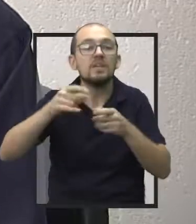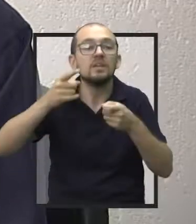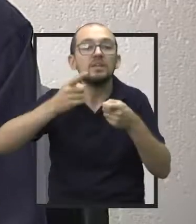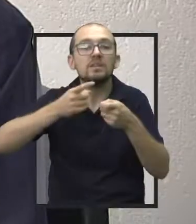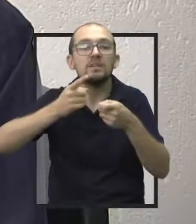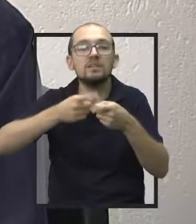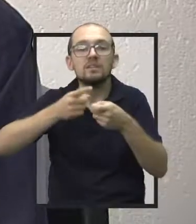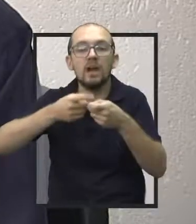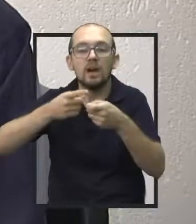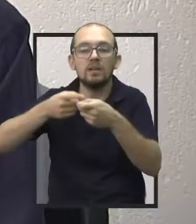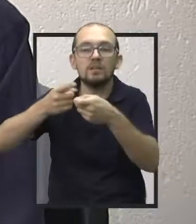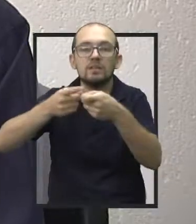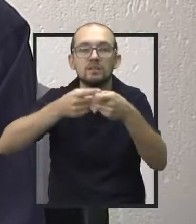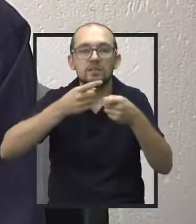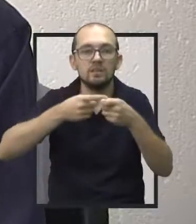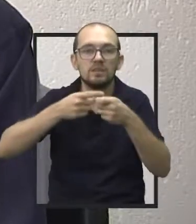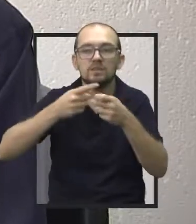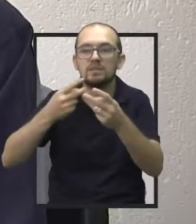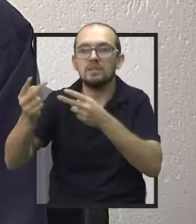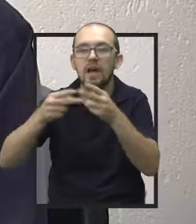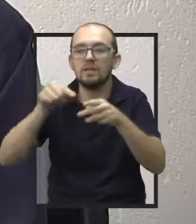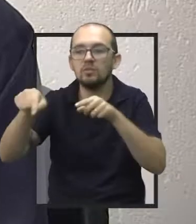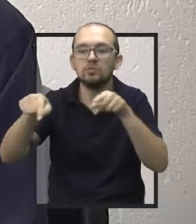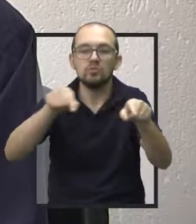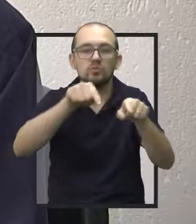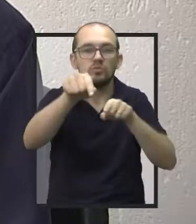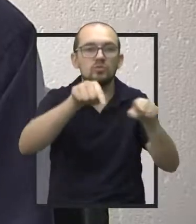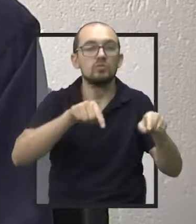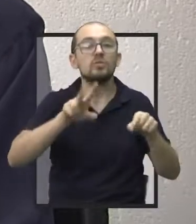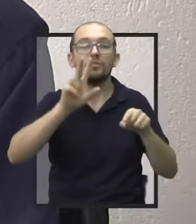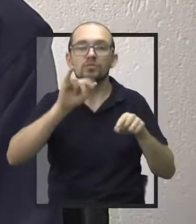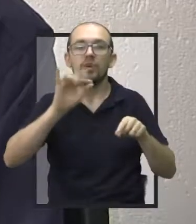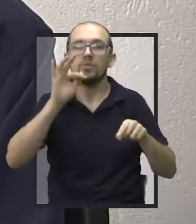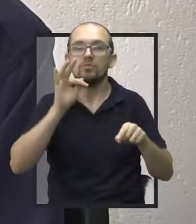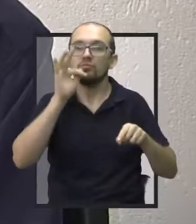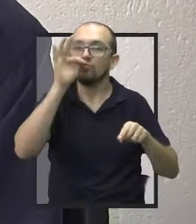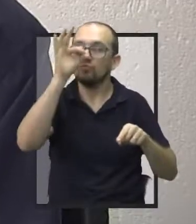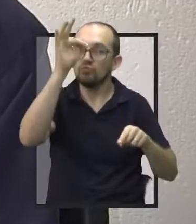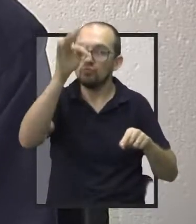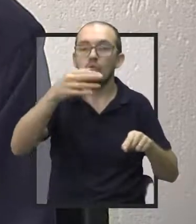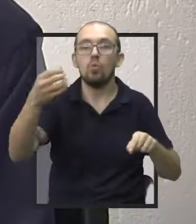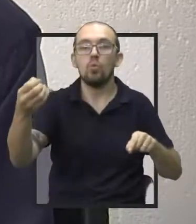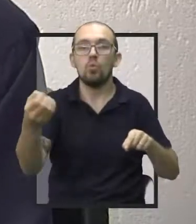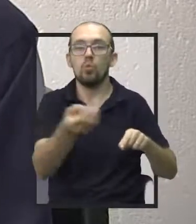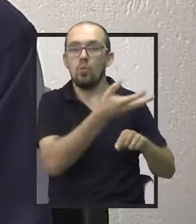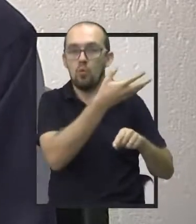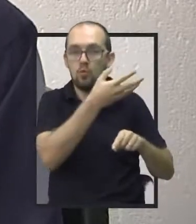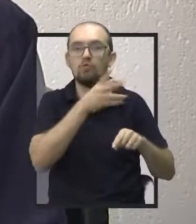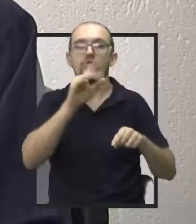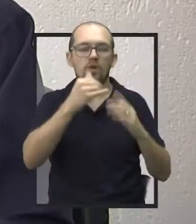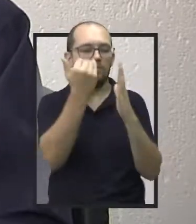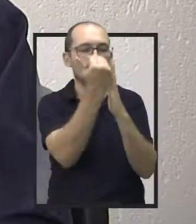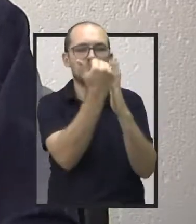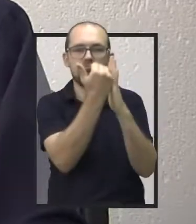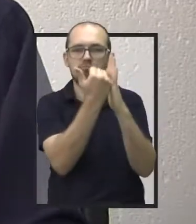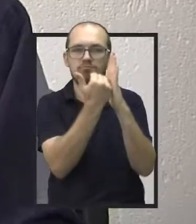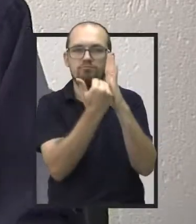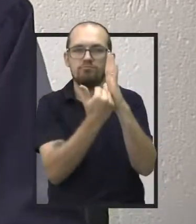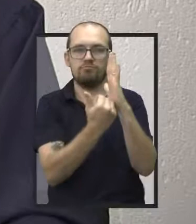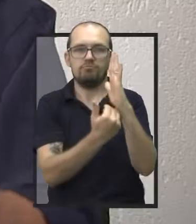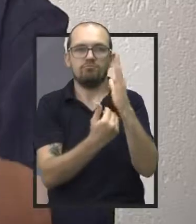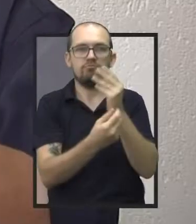paulistas que servirá para a elaboração de um novo programa a ser apresentado aos